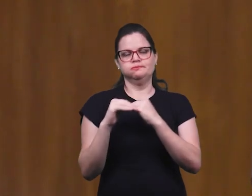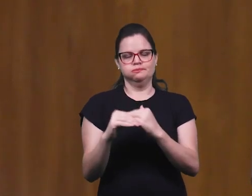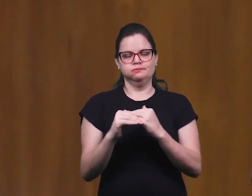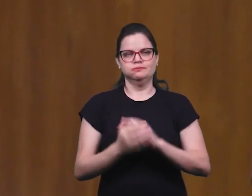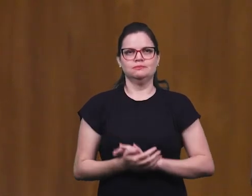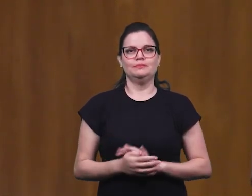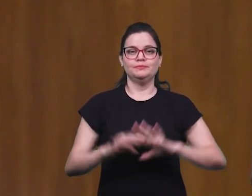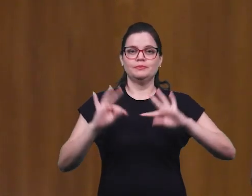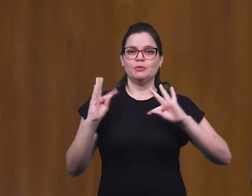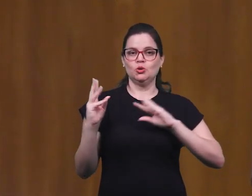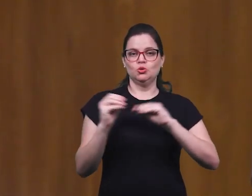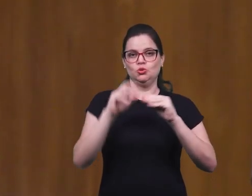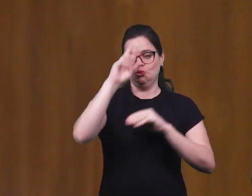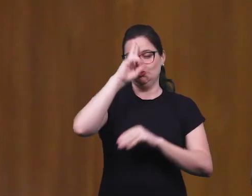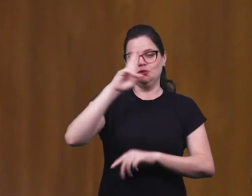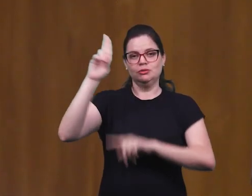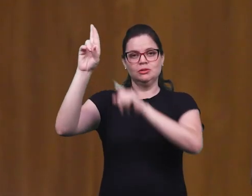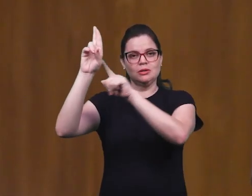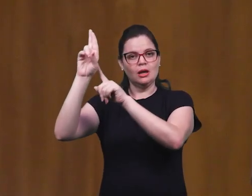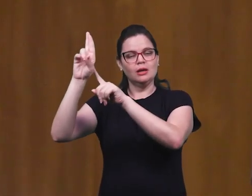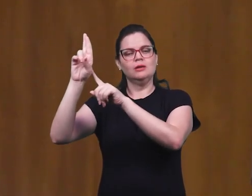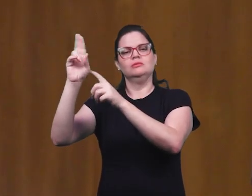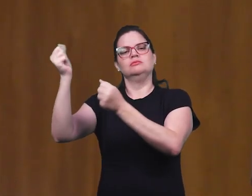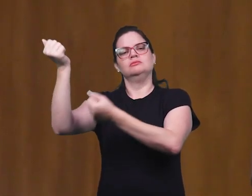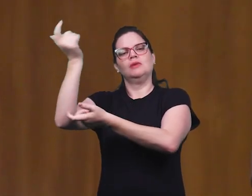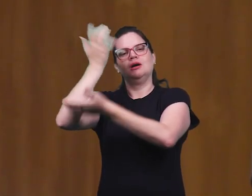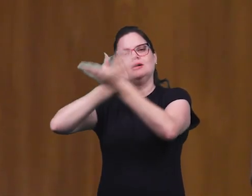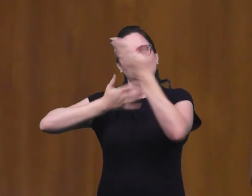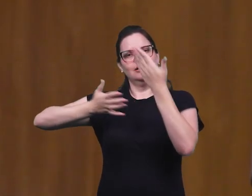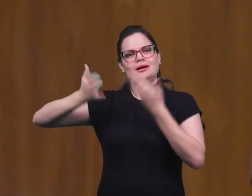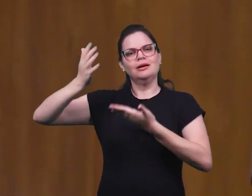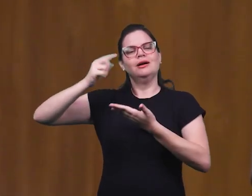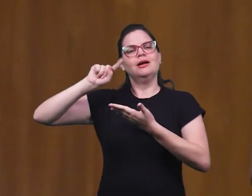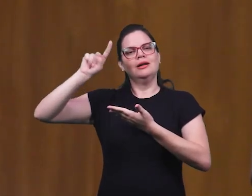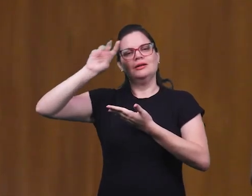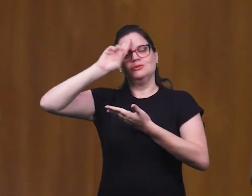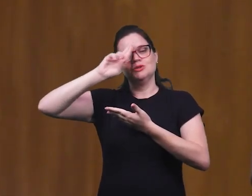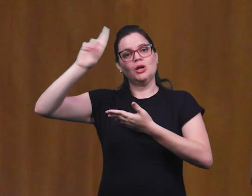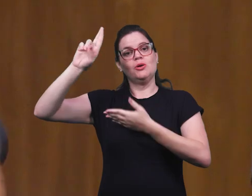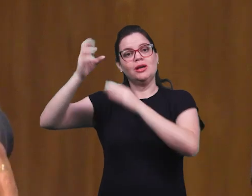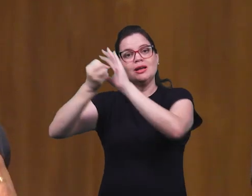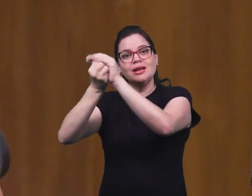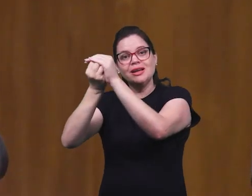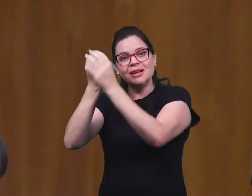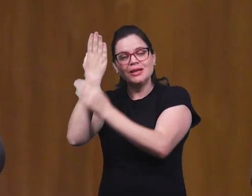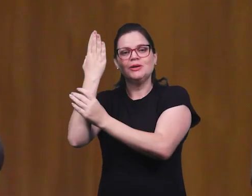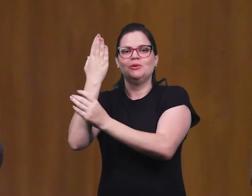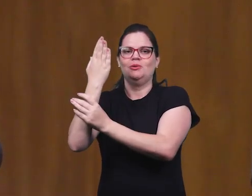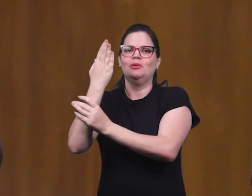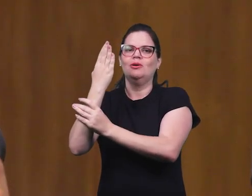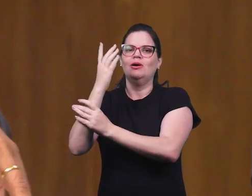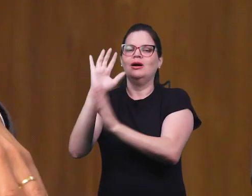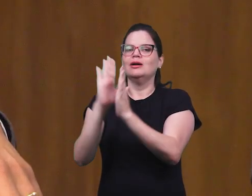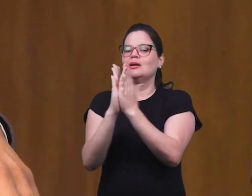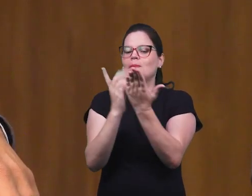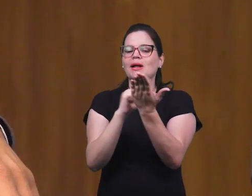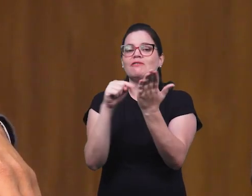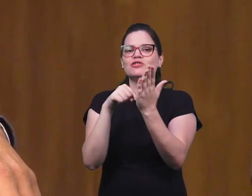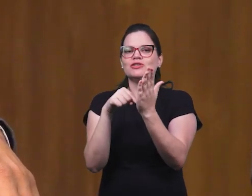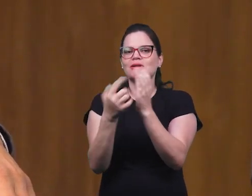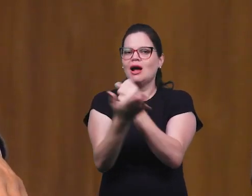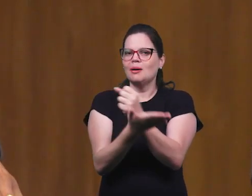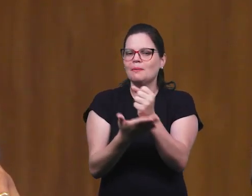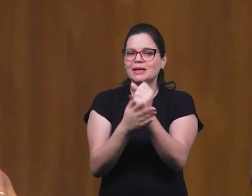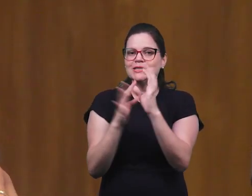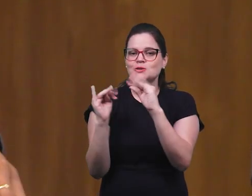que vem do Senhor, né? Aquilo que vem da eternidade, esse padrão criado por Deus, que é a palavra, que é a